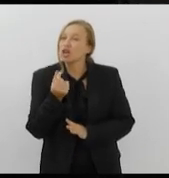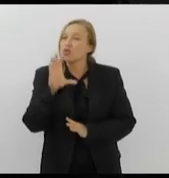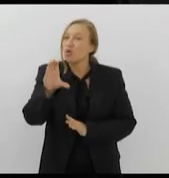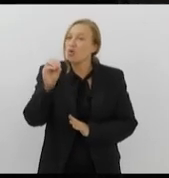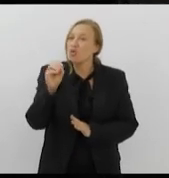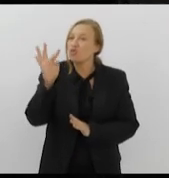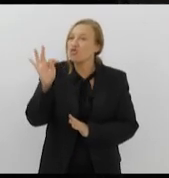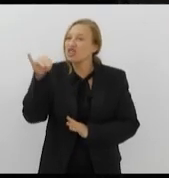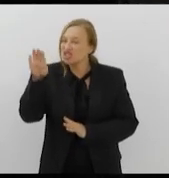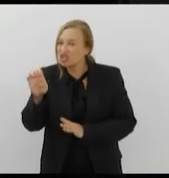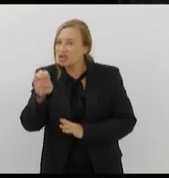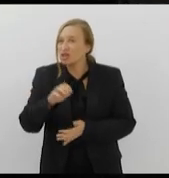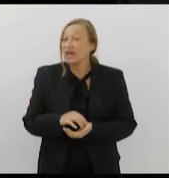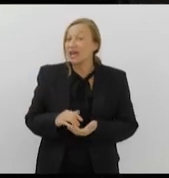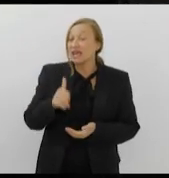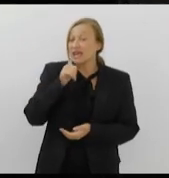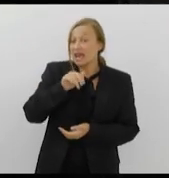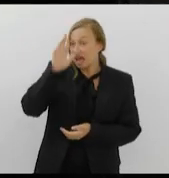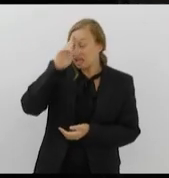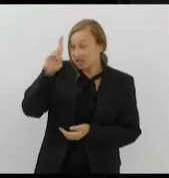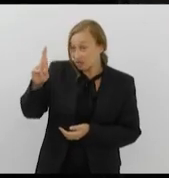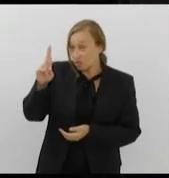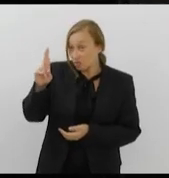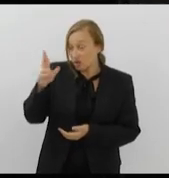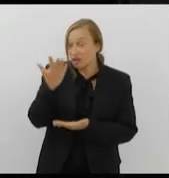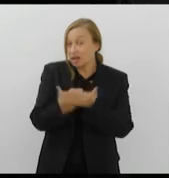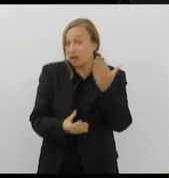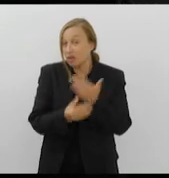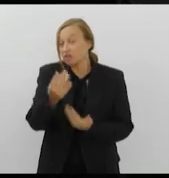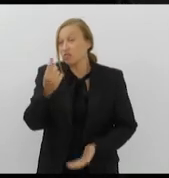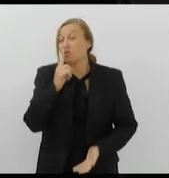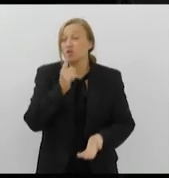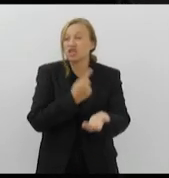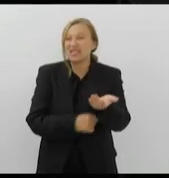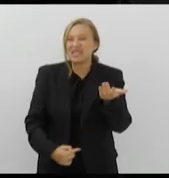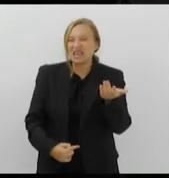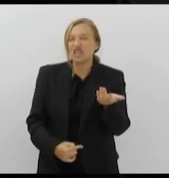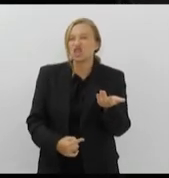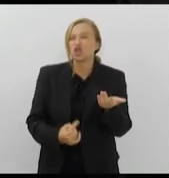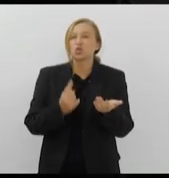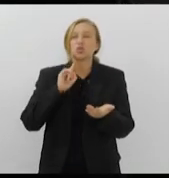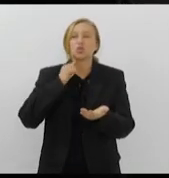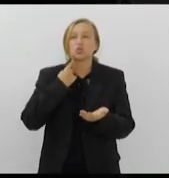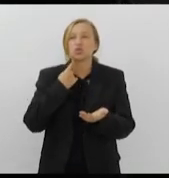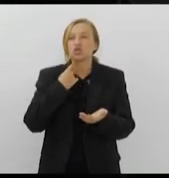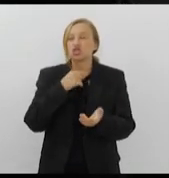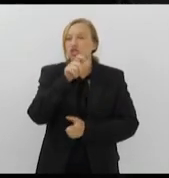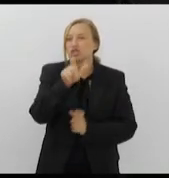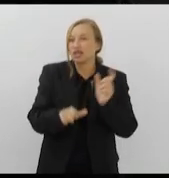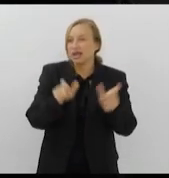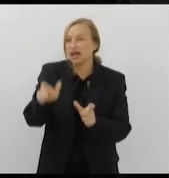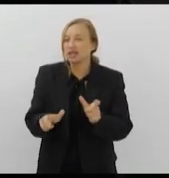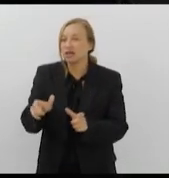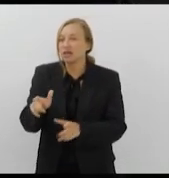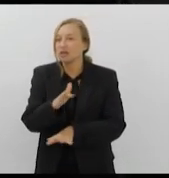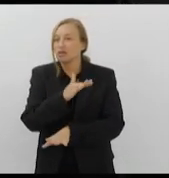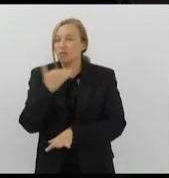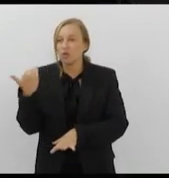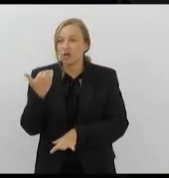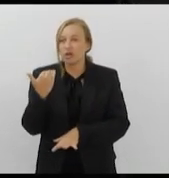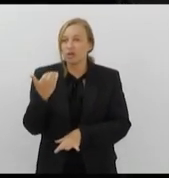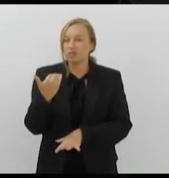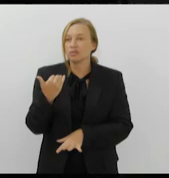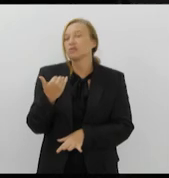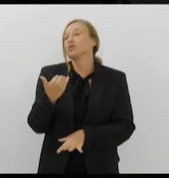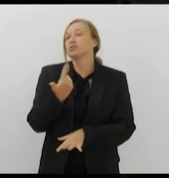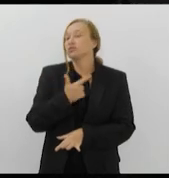seja, que a senhora está com as mãos sujas, sujas de sangue, das vítimas inocentes que não tiveram o direito